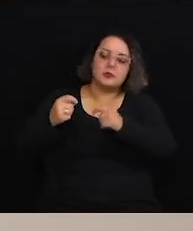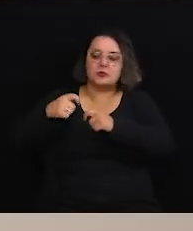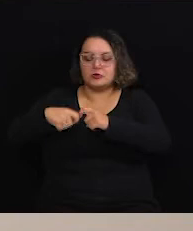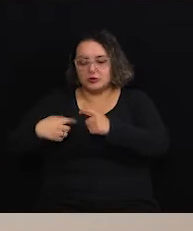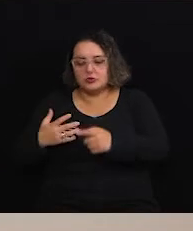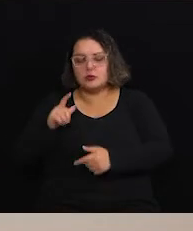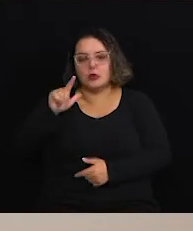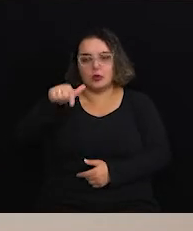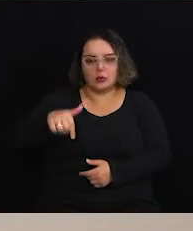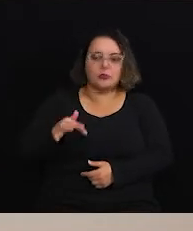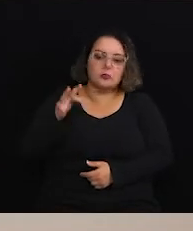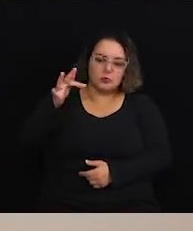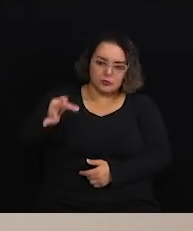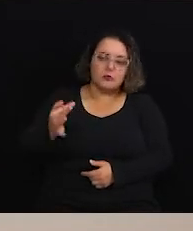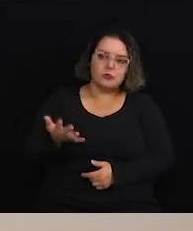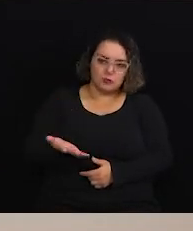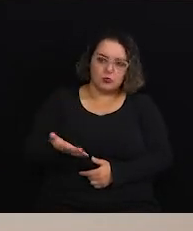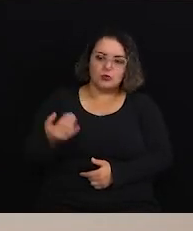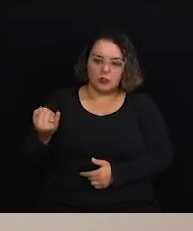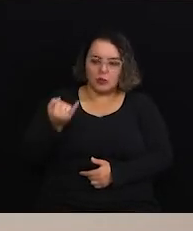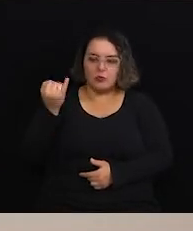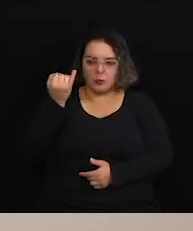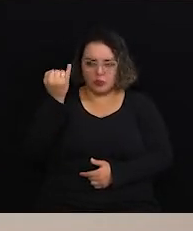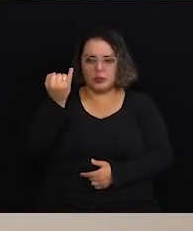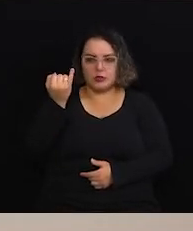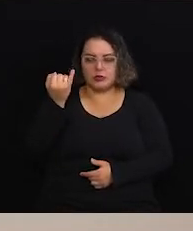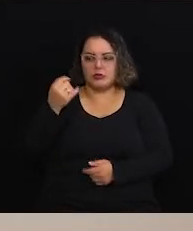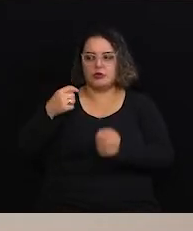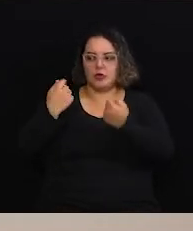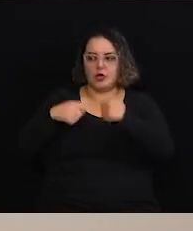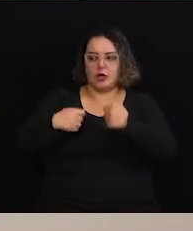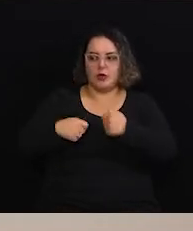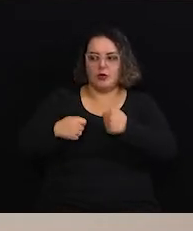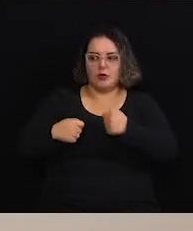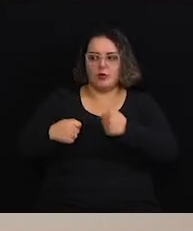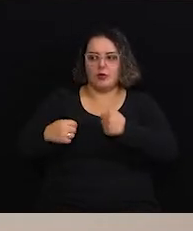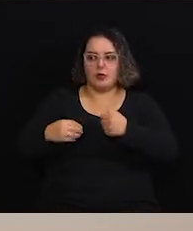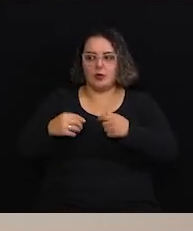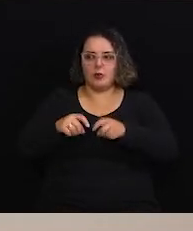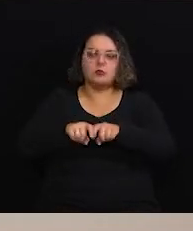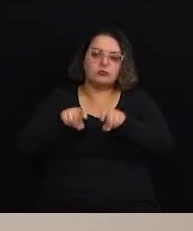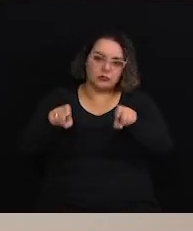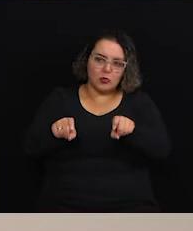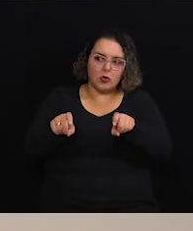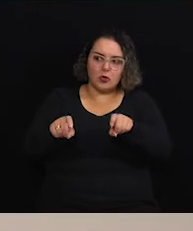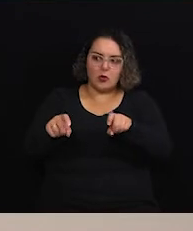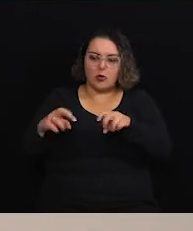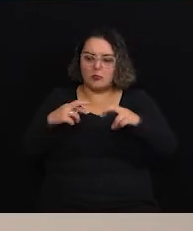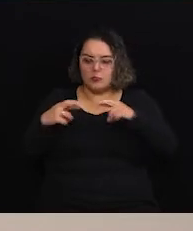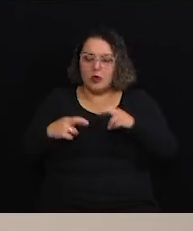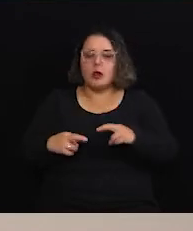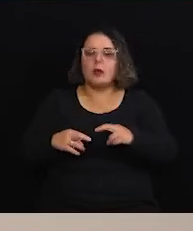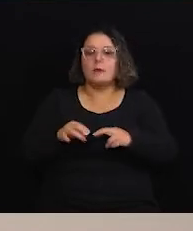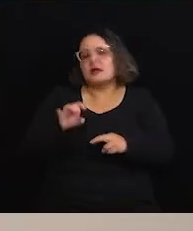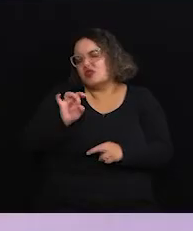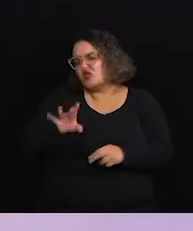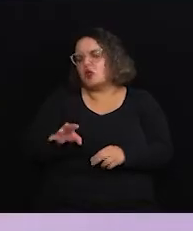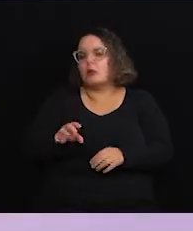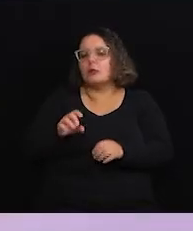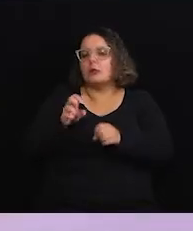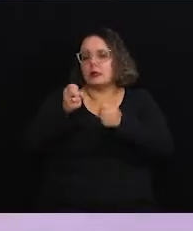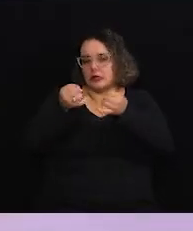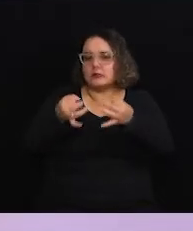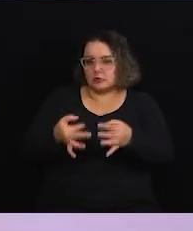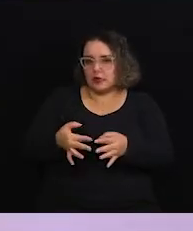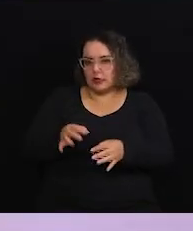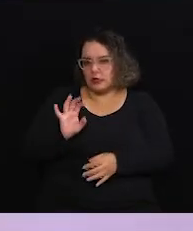sexual, né? Então, é importante que ela vá, né? Não que ela vá precisar fazer um exame ginecológico, mas mais por uma orientação mesmo. E